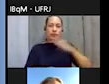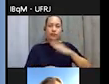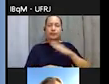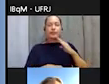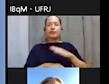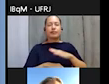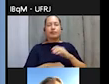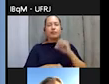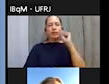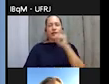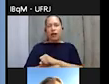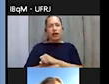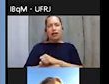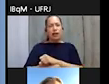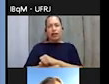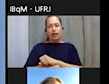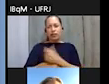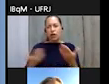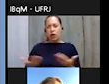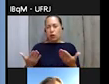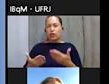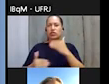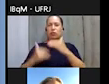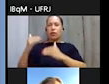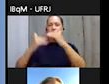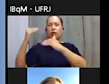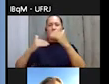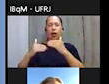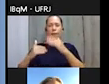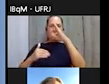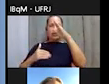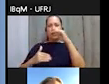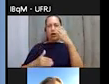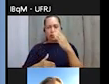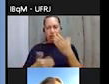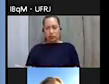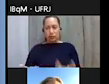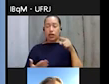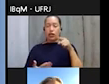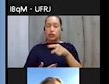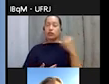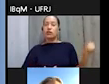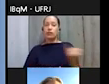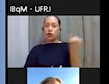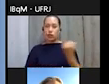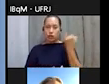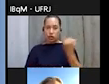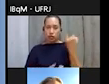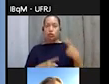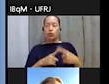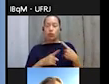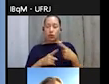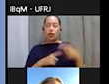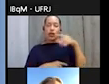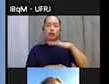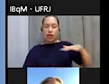científica que hoje graça no nosso país. E isso é muito importante porque, no âmbito da paleontologia, nós temos